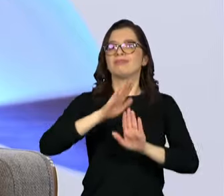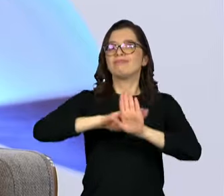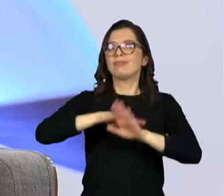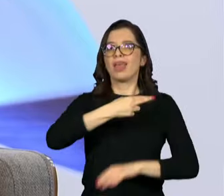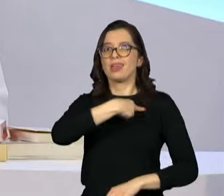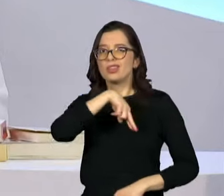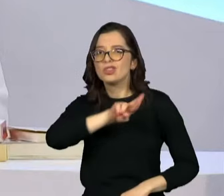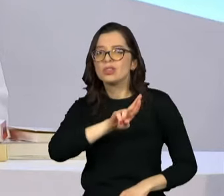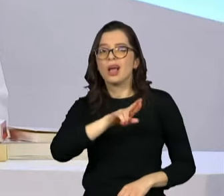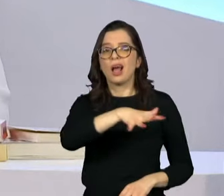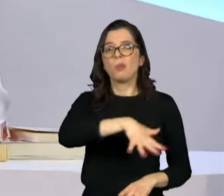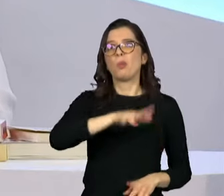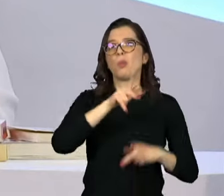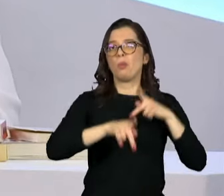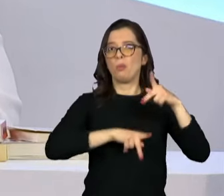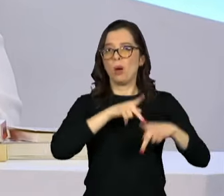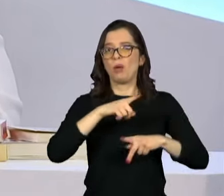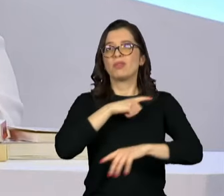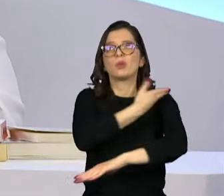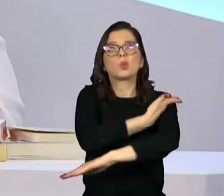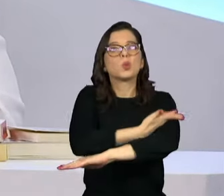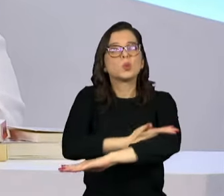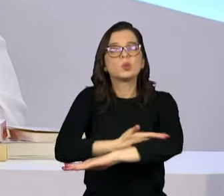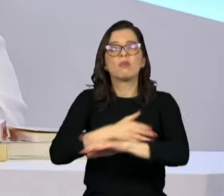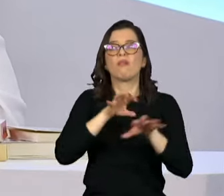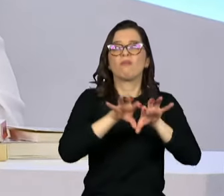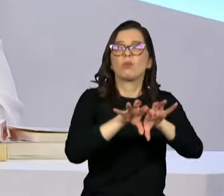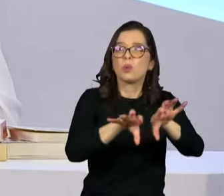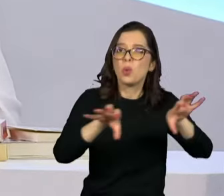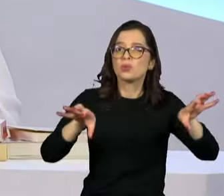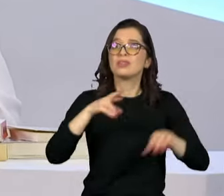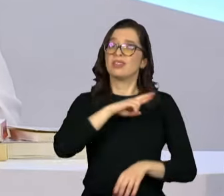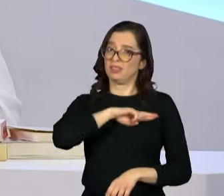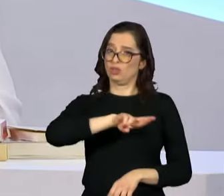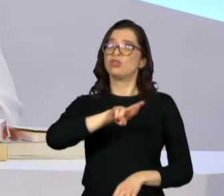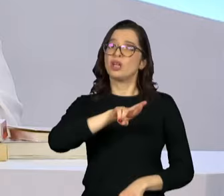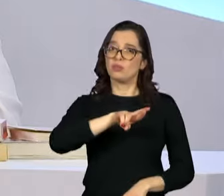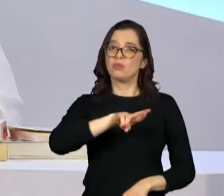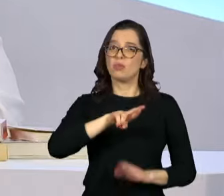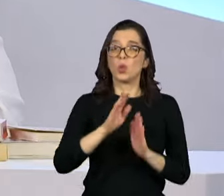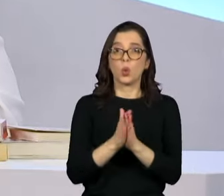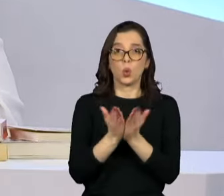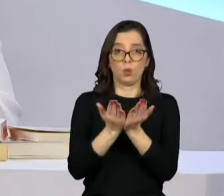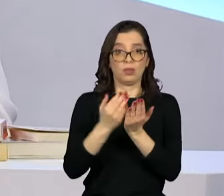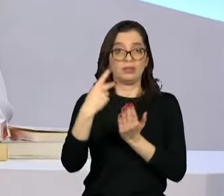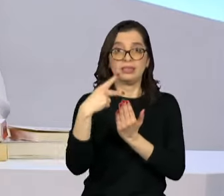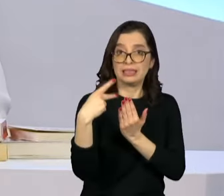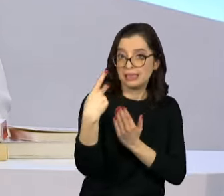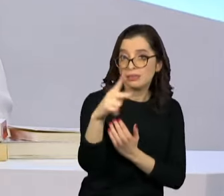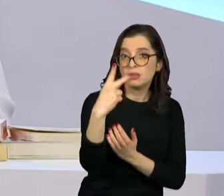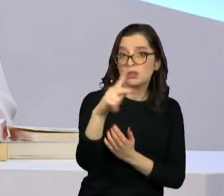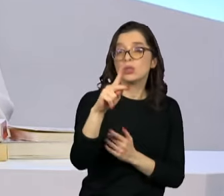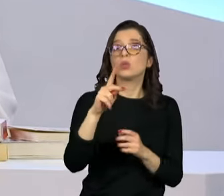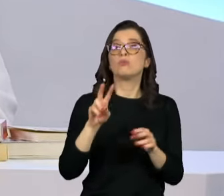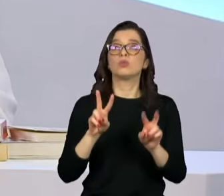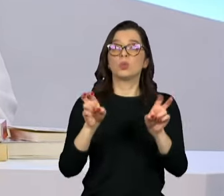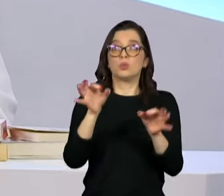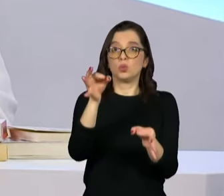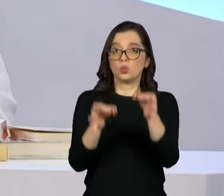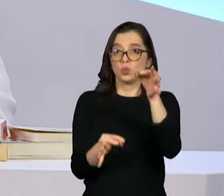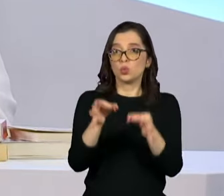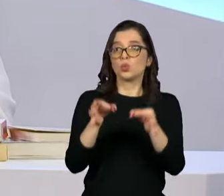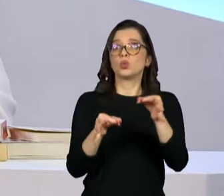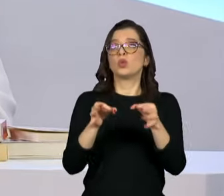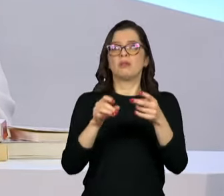desses argumentos. Nos seus livros, no Tirania do Mérito, no Justiça, no Descontentamento da Democracia, algo que o senhor